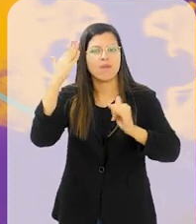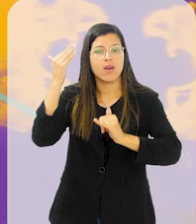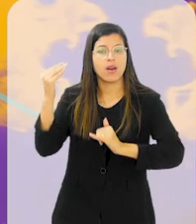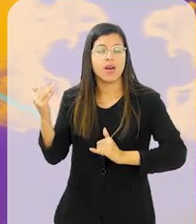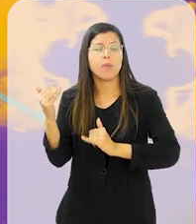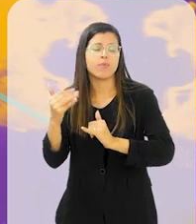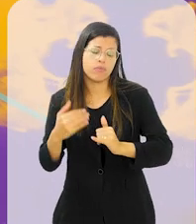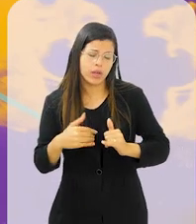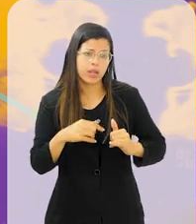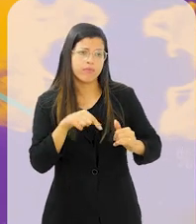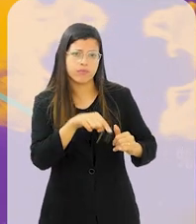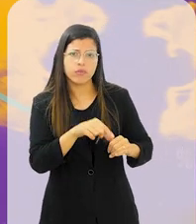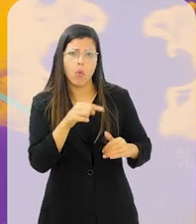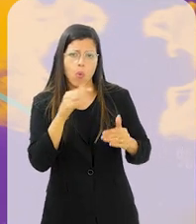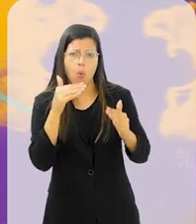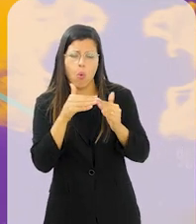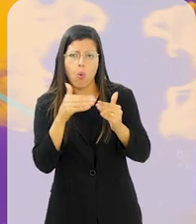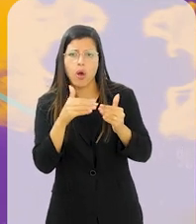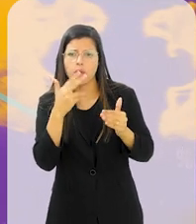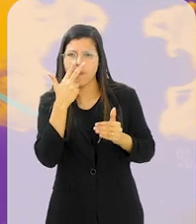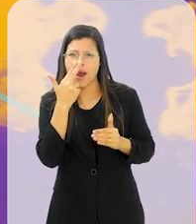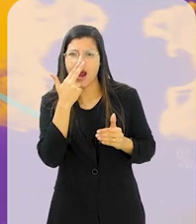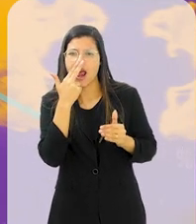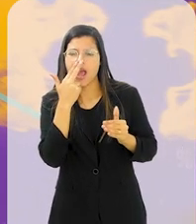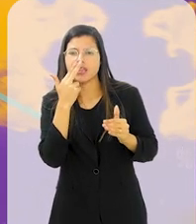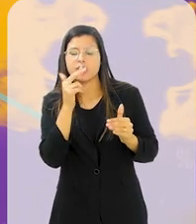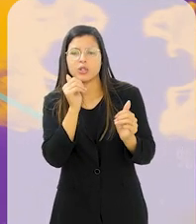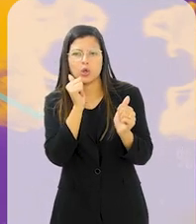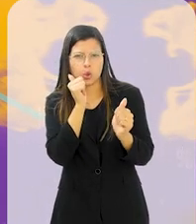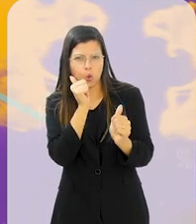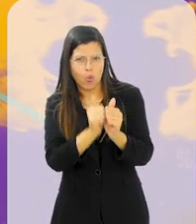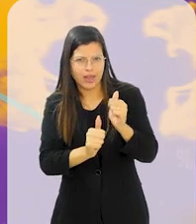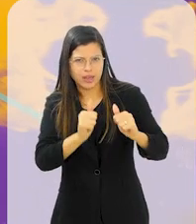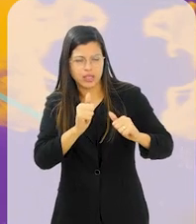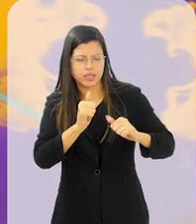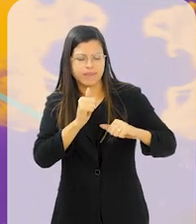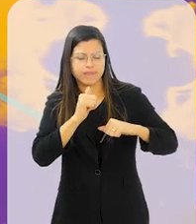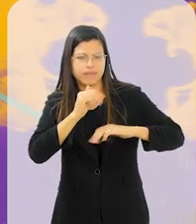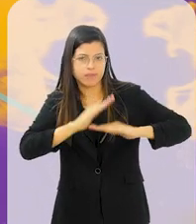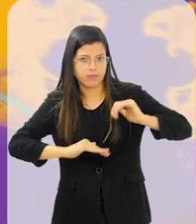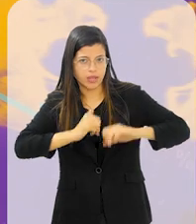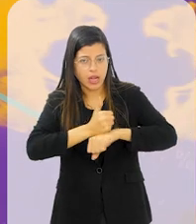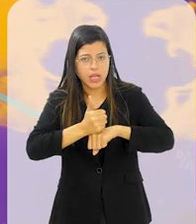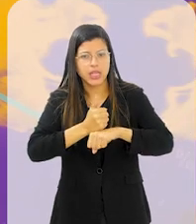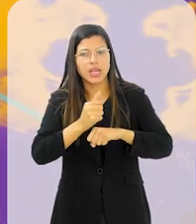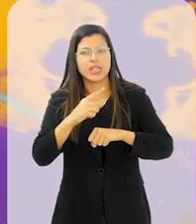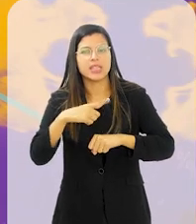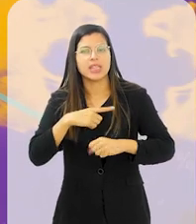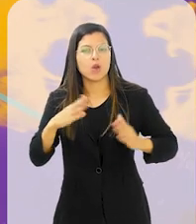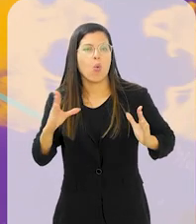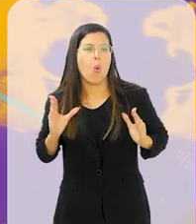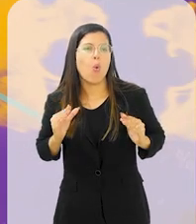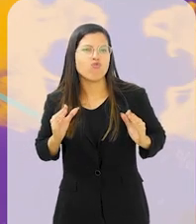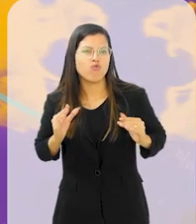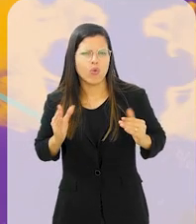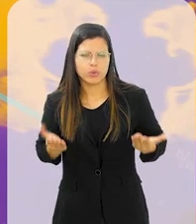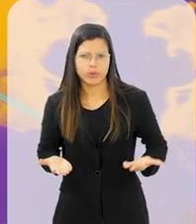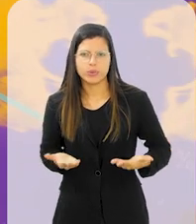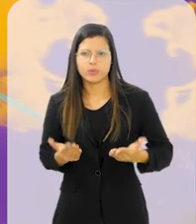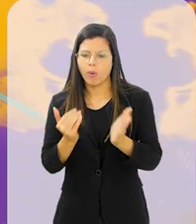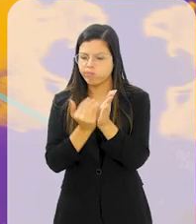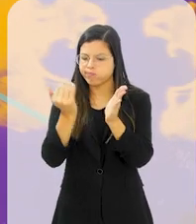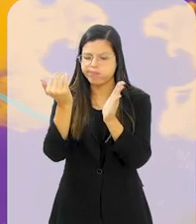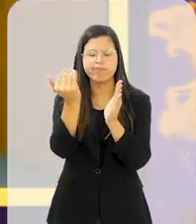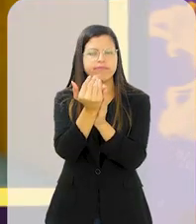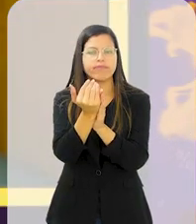uma... O jogador de futebol tem um conforto exagerado para exercer a função dele. Isso. E isso traz acomodação. Nisso tudo eu concordo.